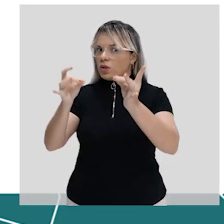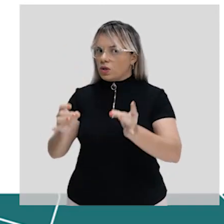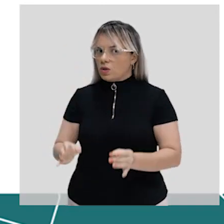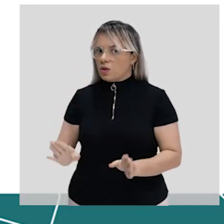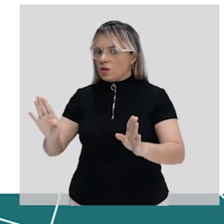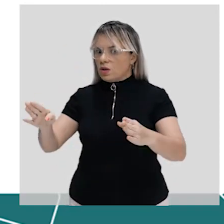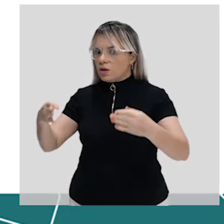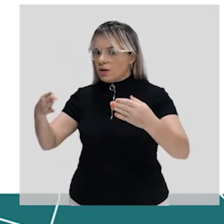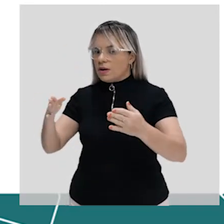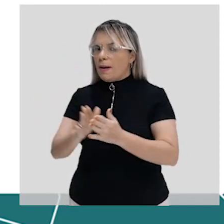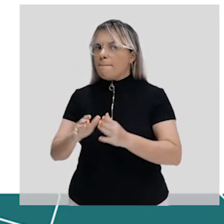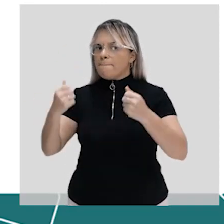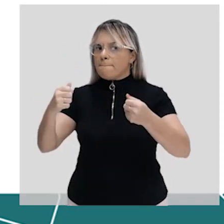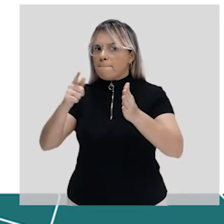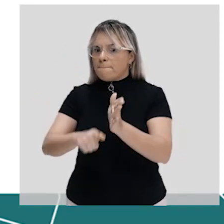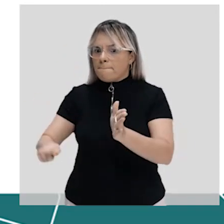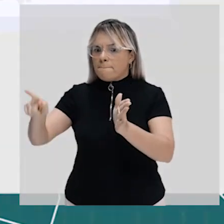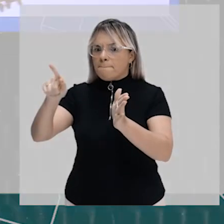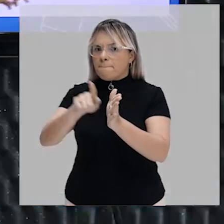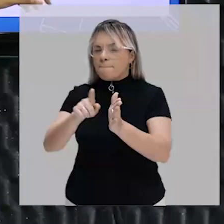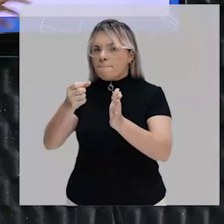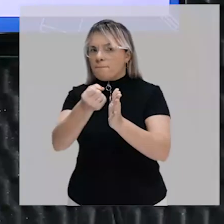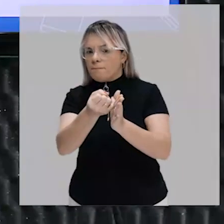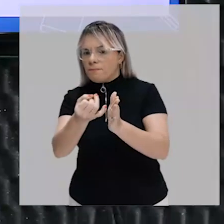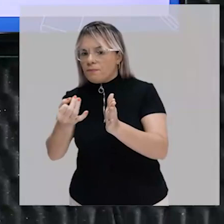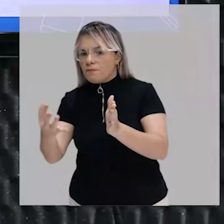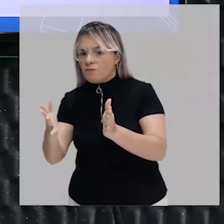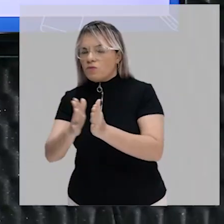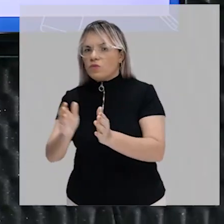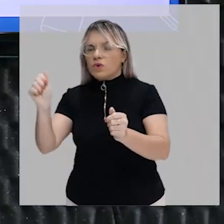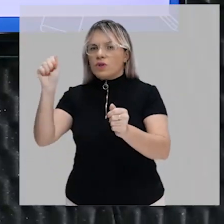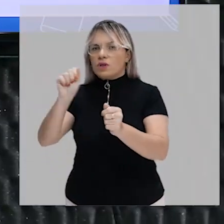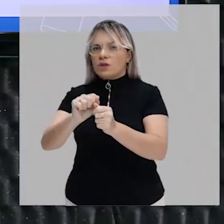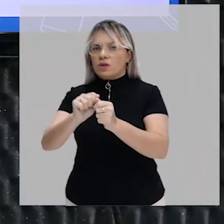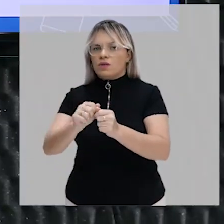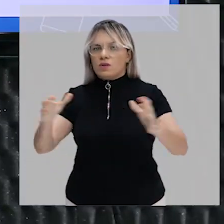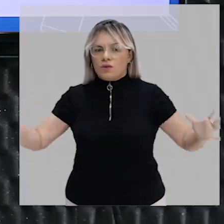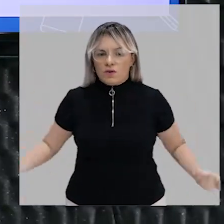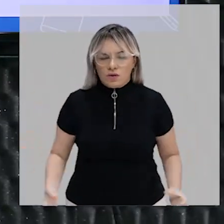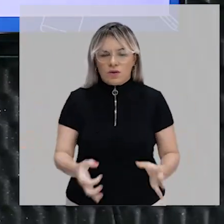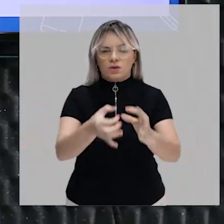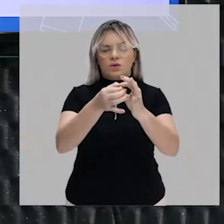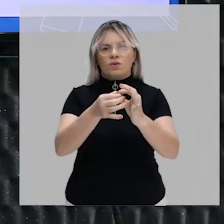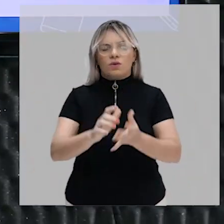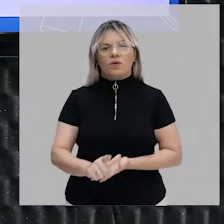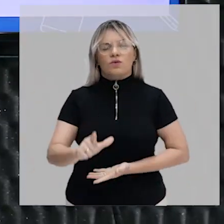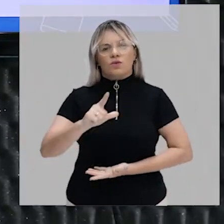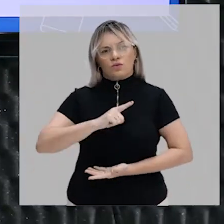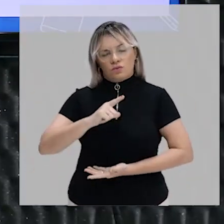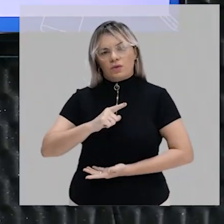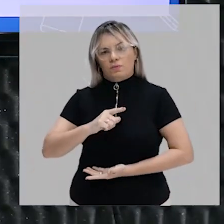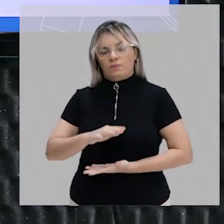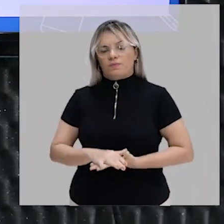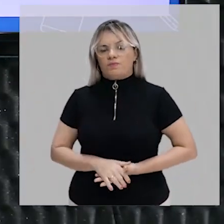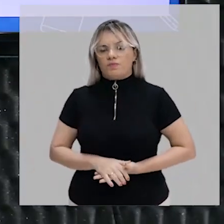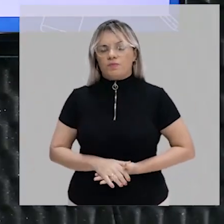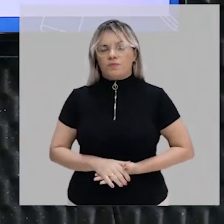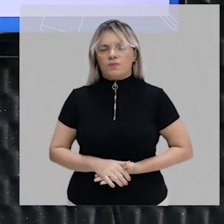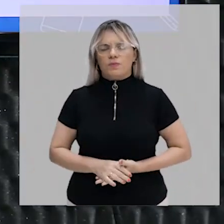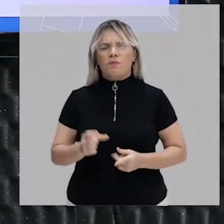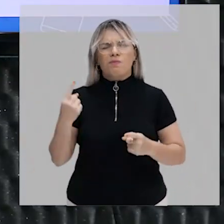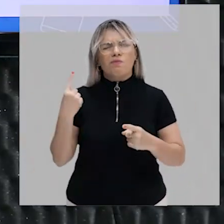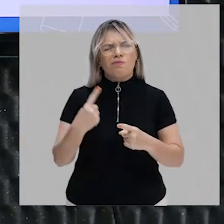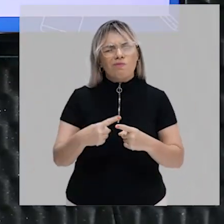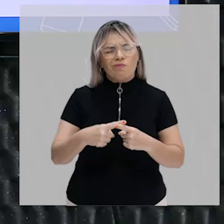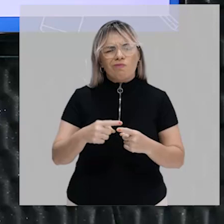preciso subtrair a quantidade de elementos que fazem parte da interseção quando houver interseção, tá? Por que,